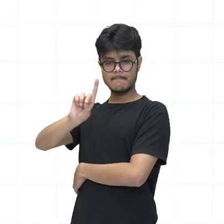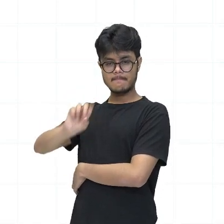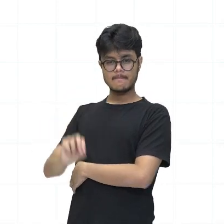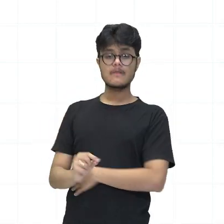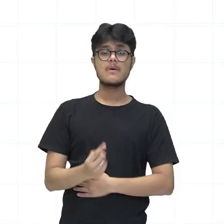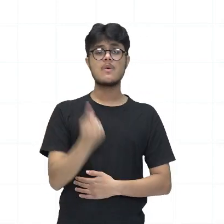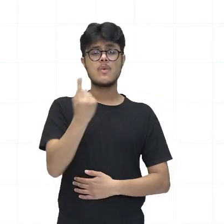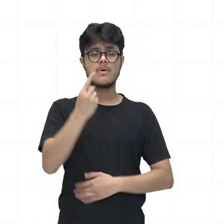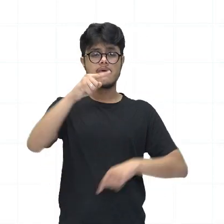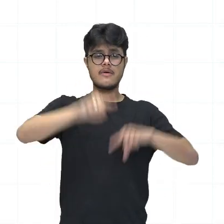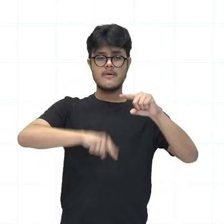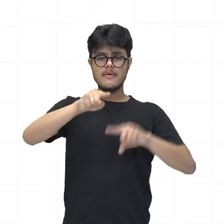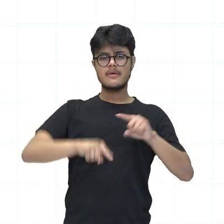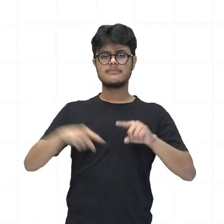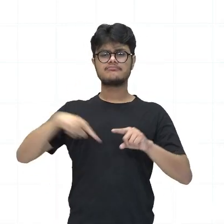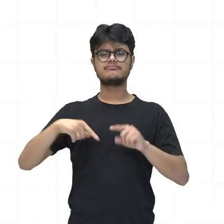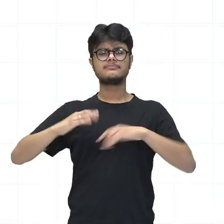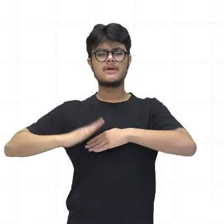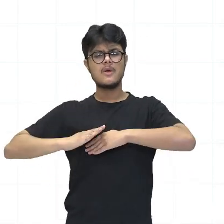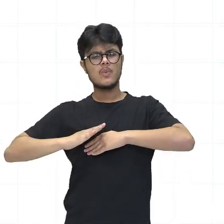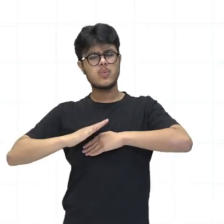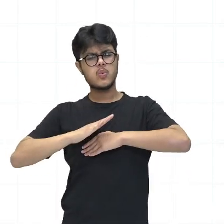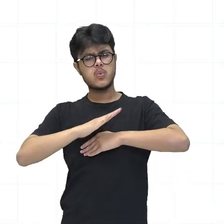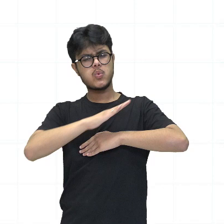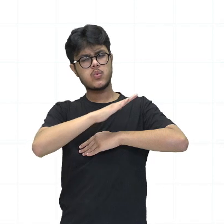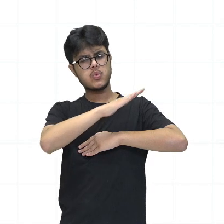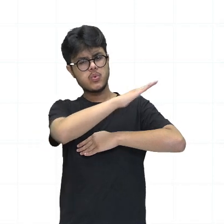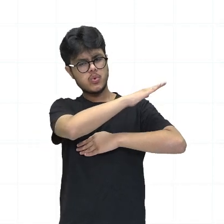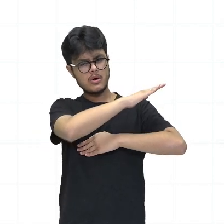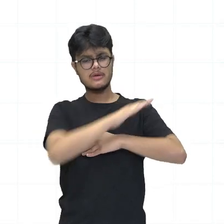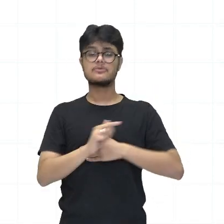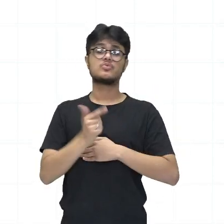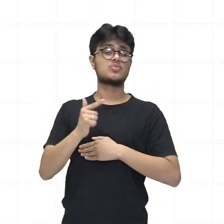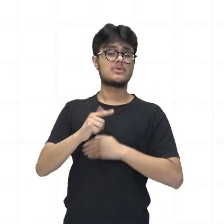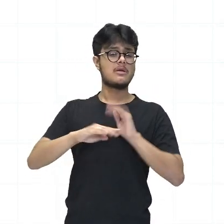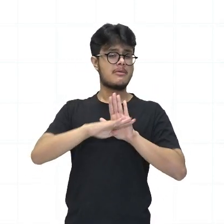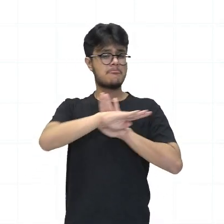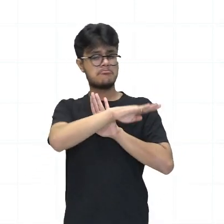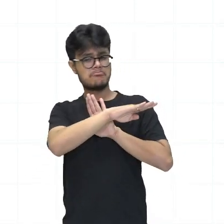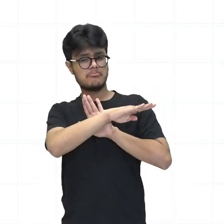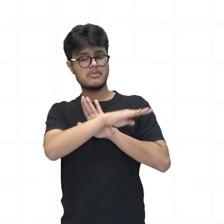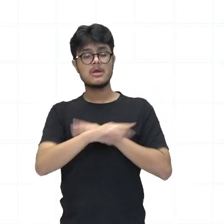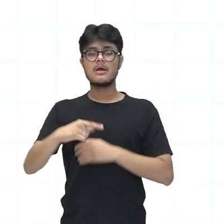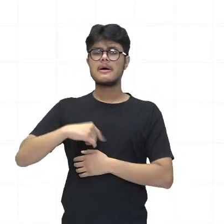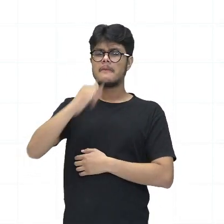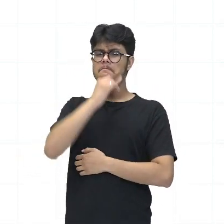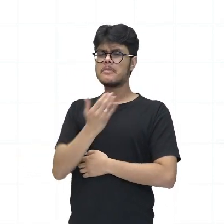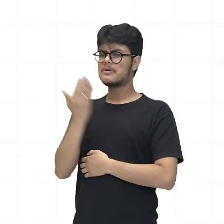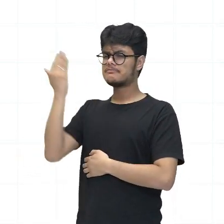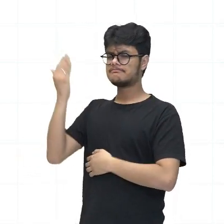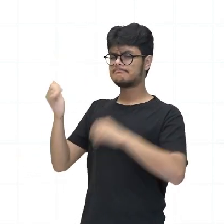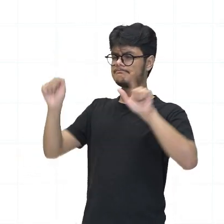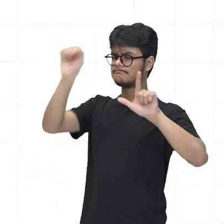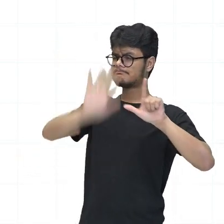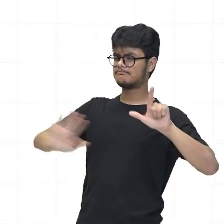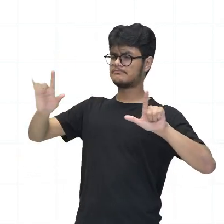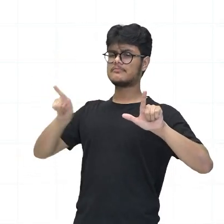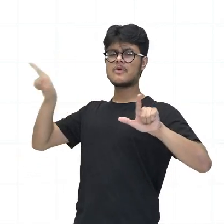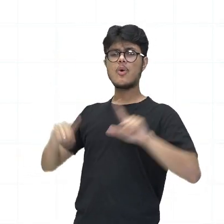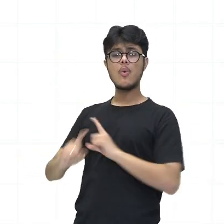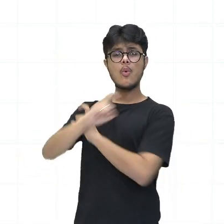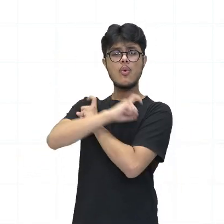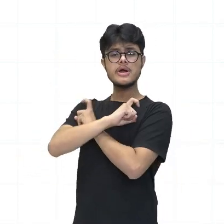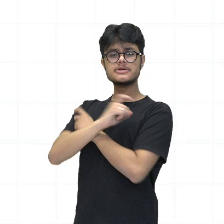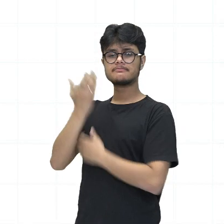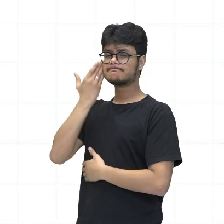peça e não apresenta nenhuma parte móvel. E aí vocês podem observar essa imagem onde vocês